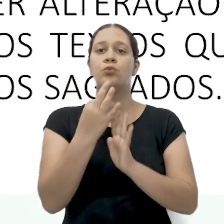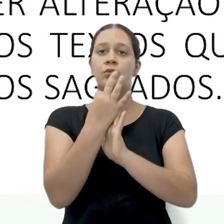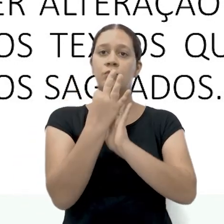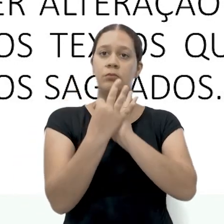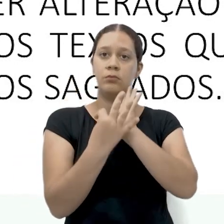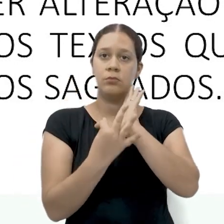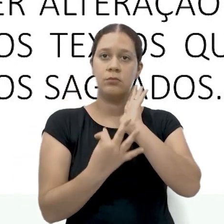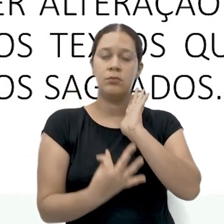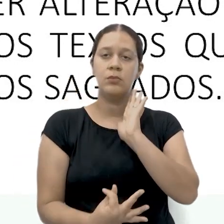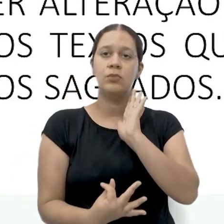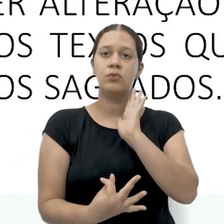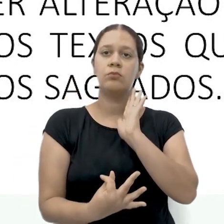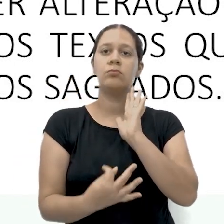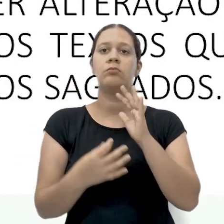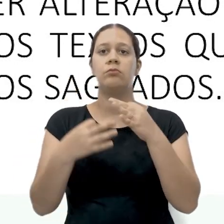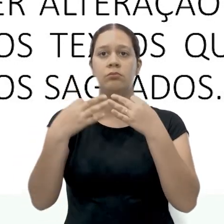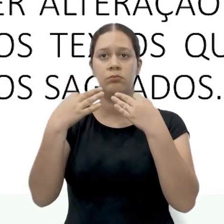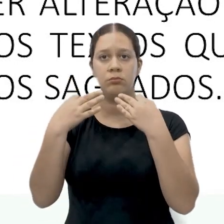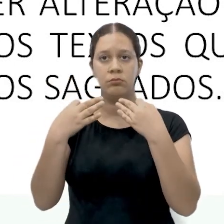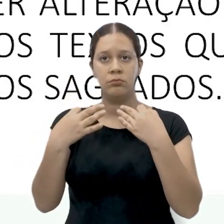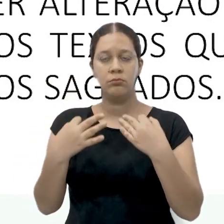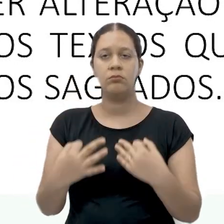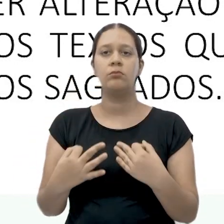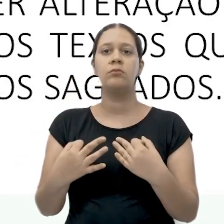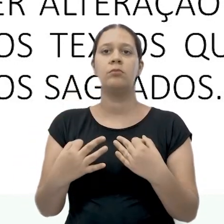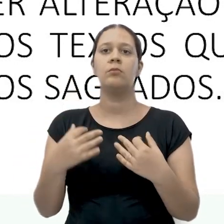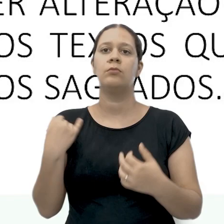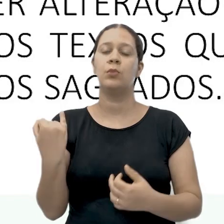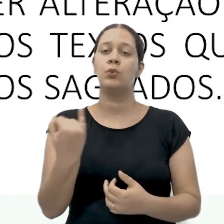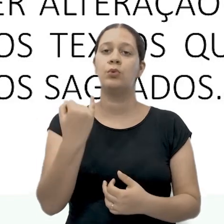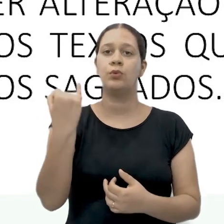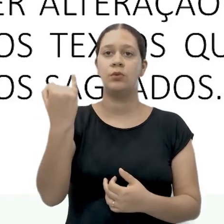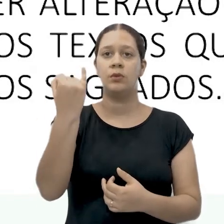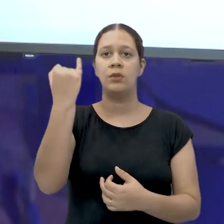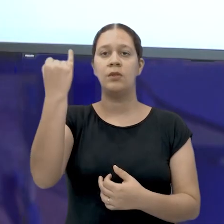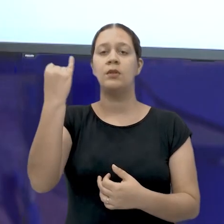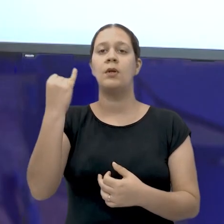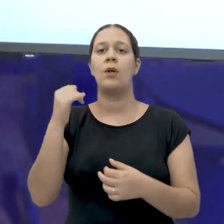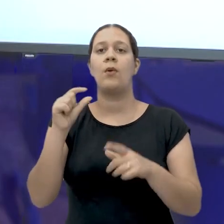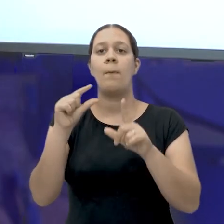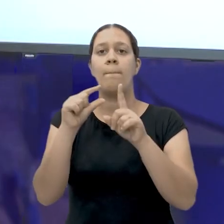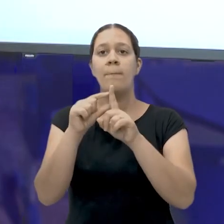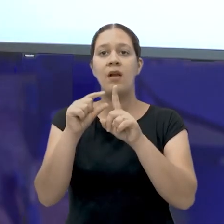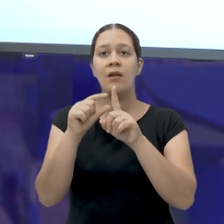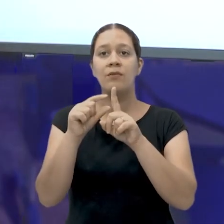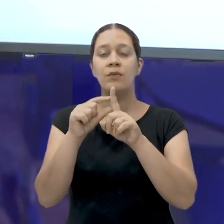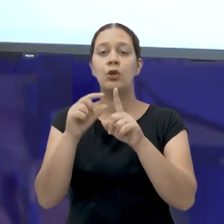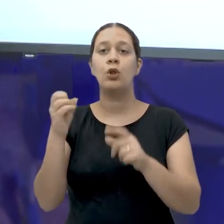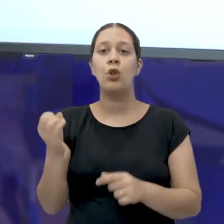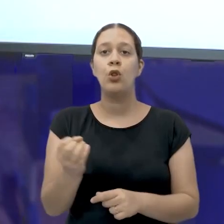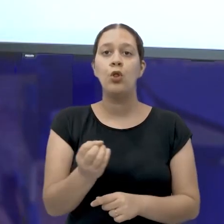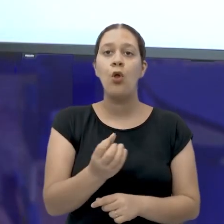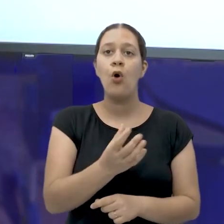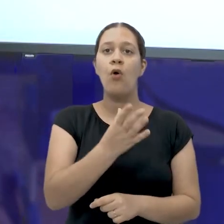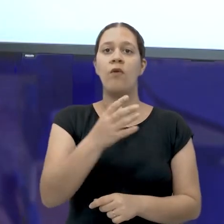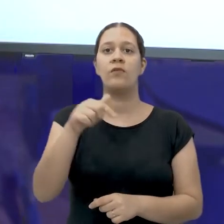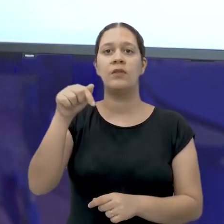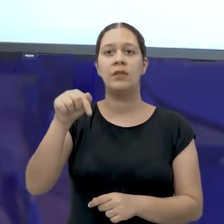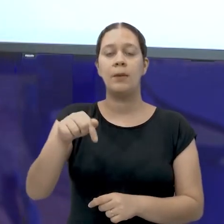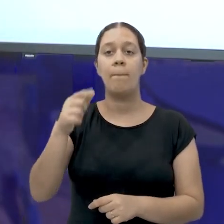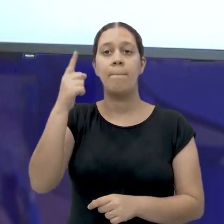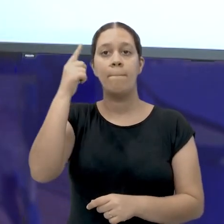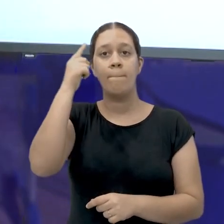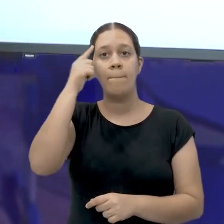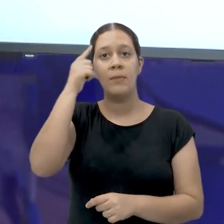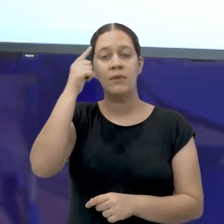são efetivamente considerados sagrados. Parece-nos que tem umas palavrinhas novas aqui, não é? Mas vamos pensar com